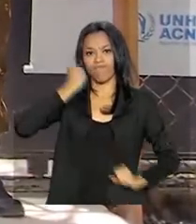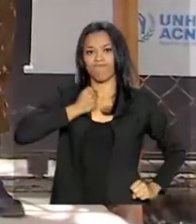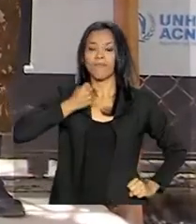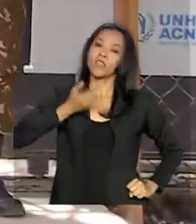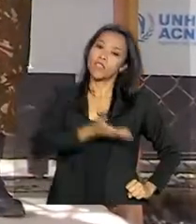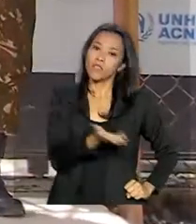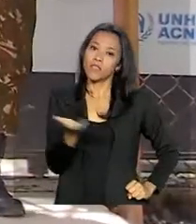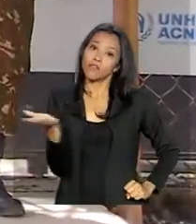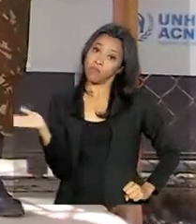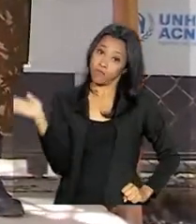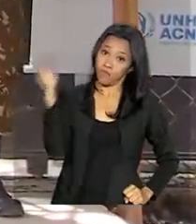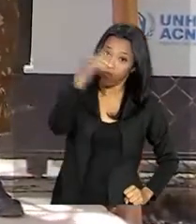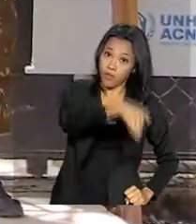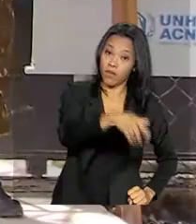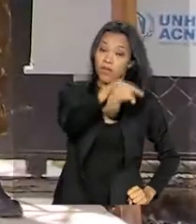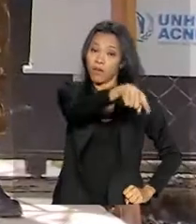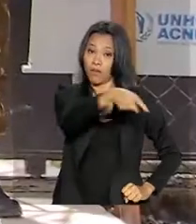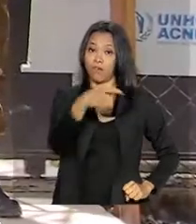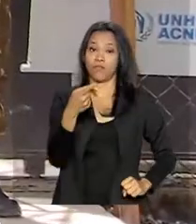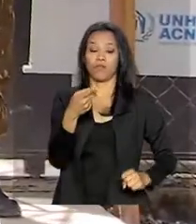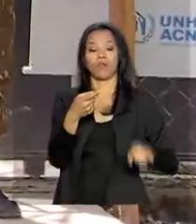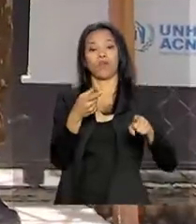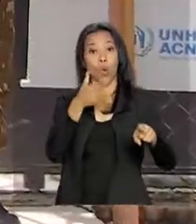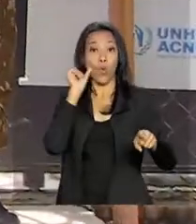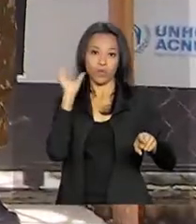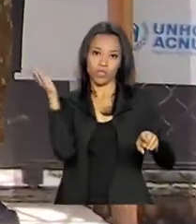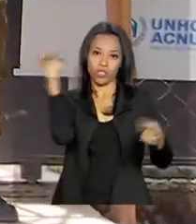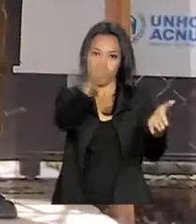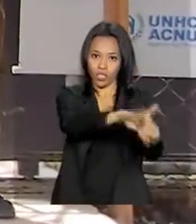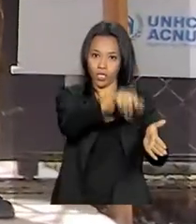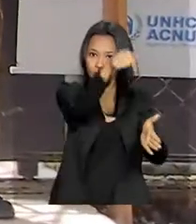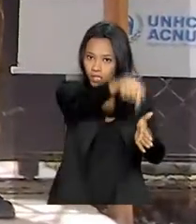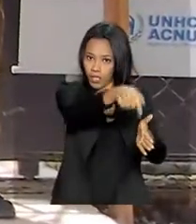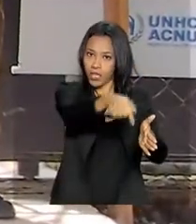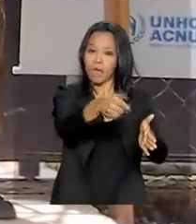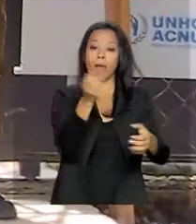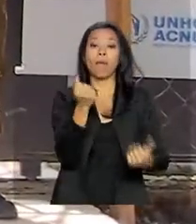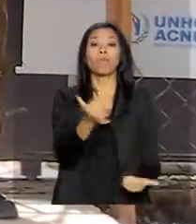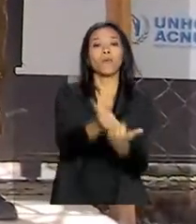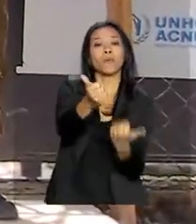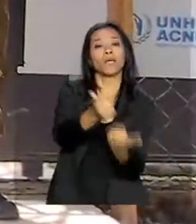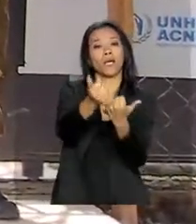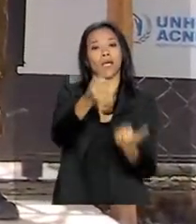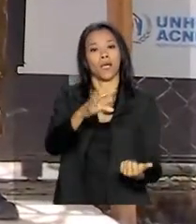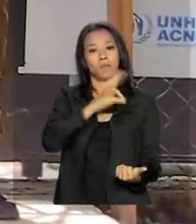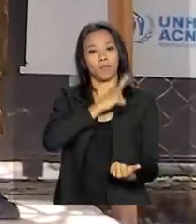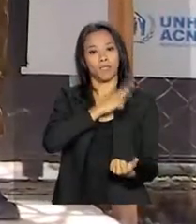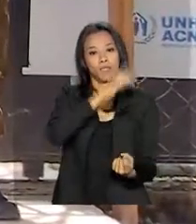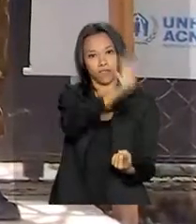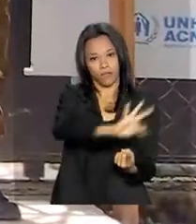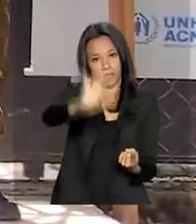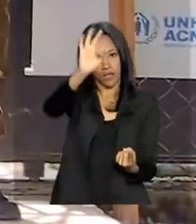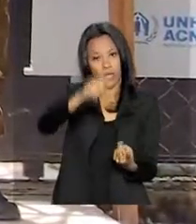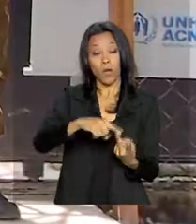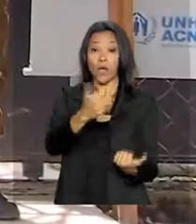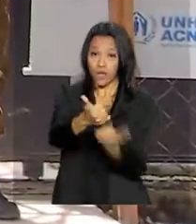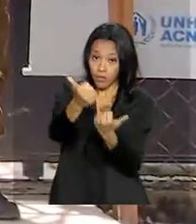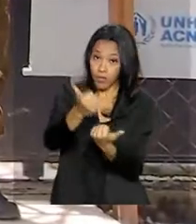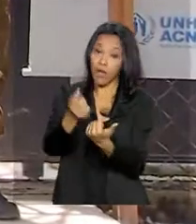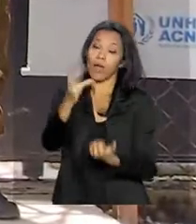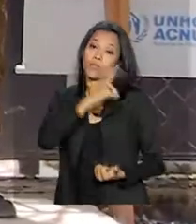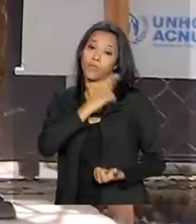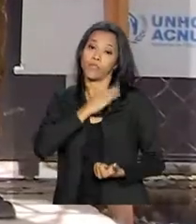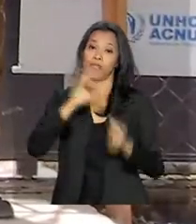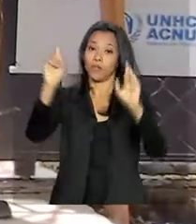ontem de Brasília para poder fazer esse trabalho de apoio à Polícia Federal e à Polícia Rodoviária Federal aqui na faixa